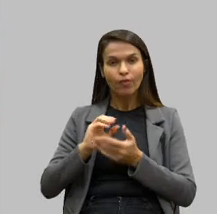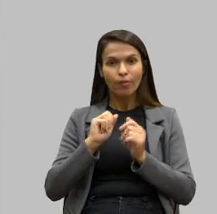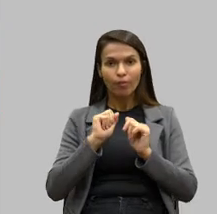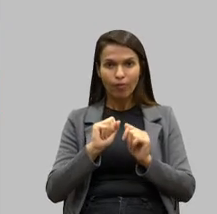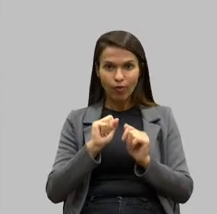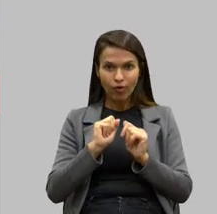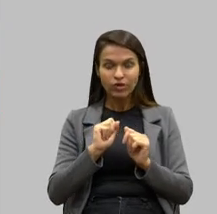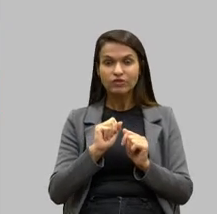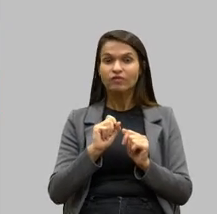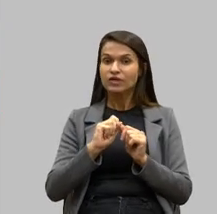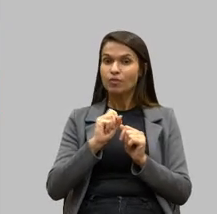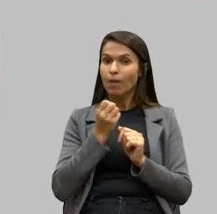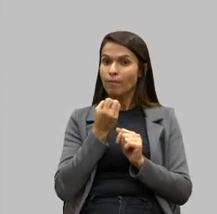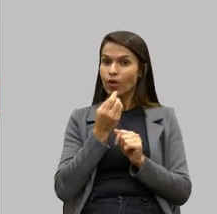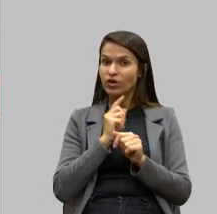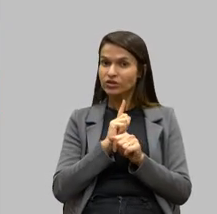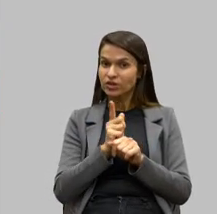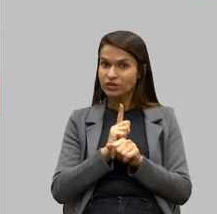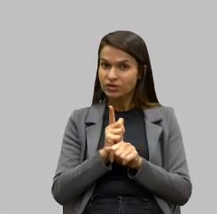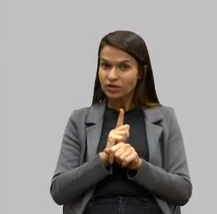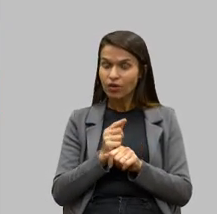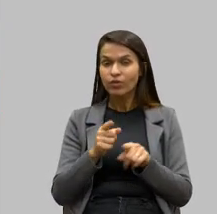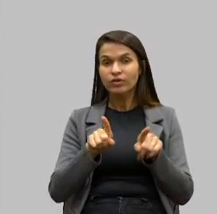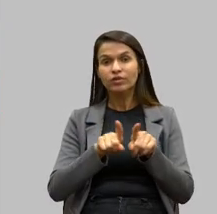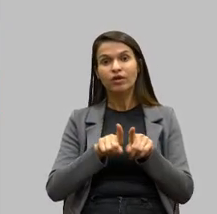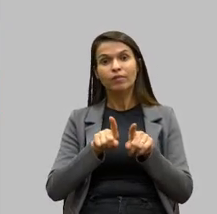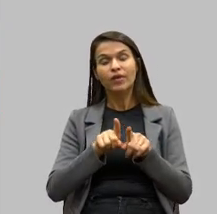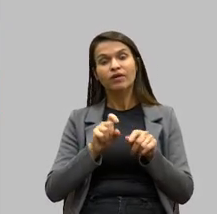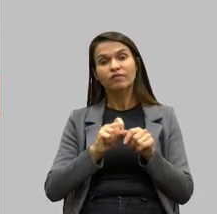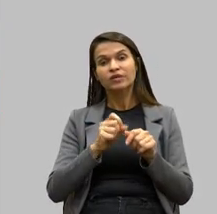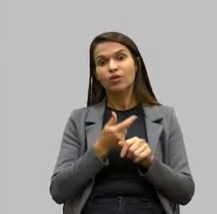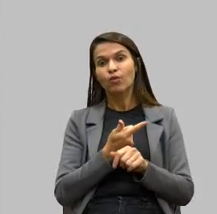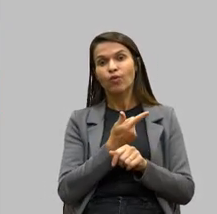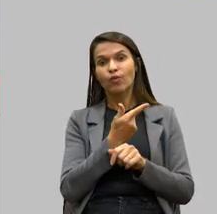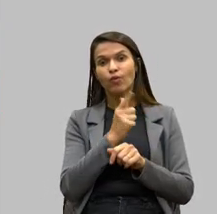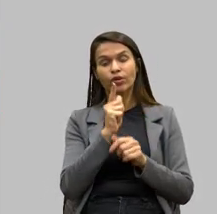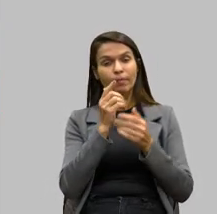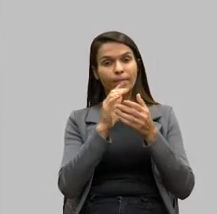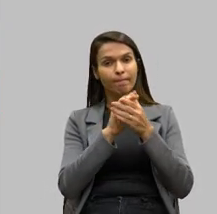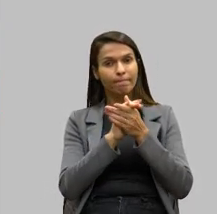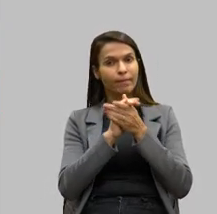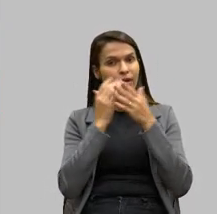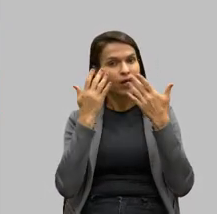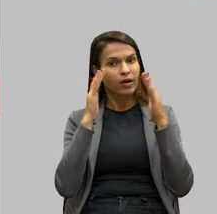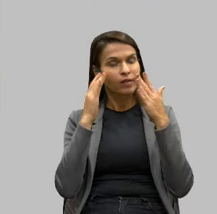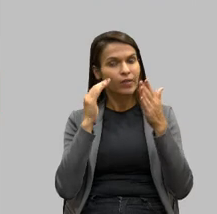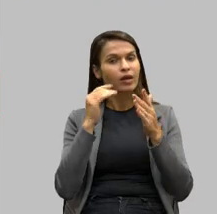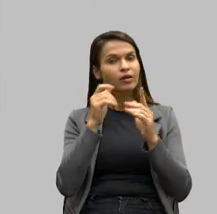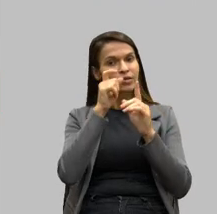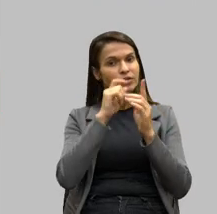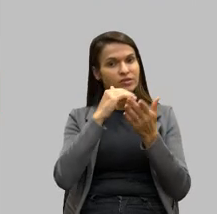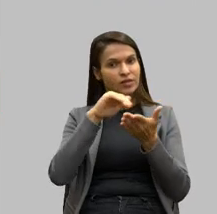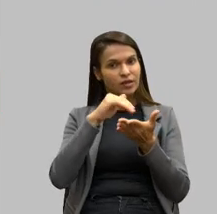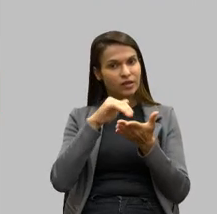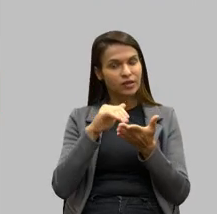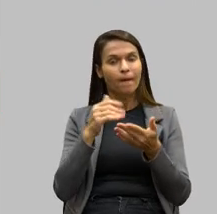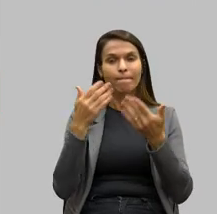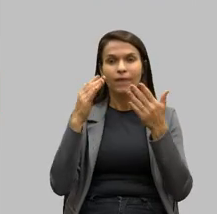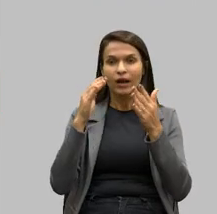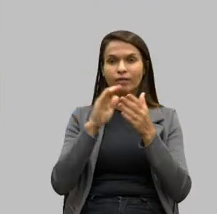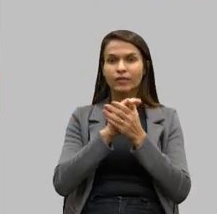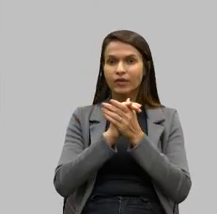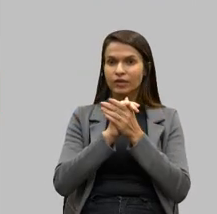uma boa gestão e também fazer outro, parabenizar também o secretário, parabenizar o governo Zema